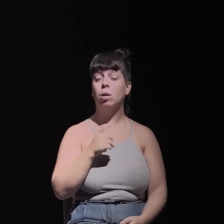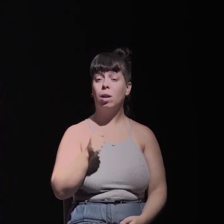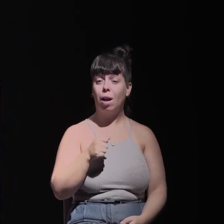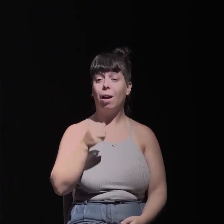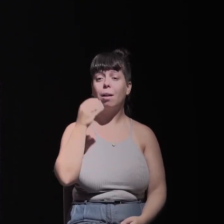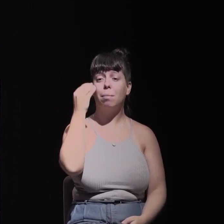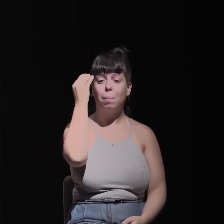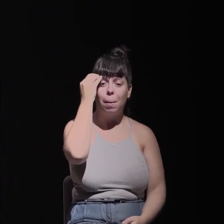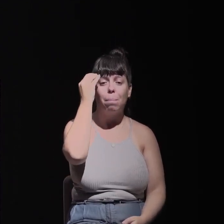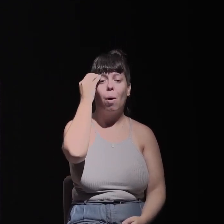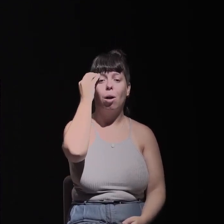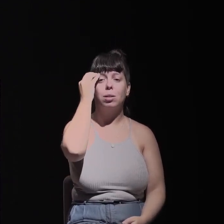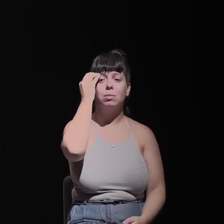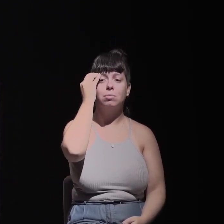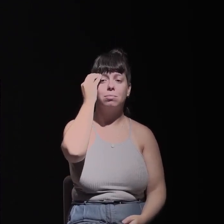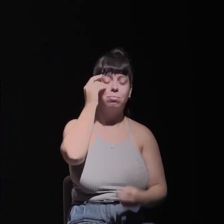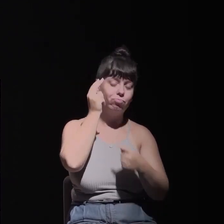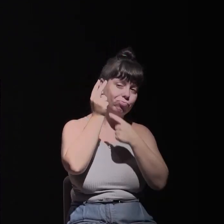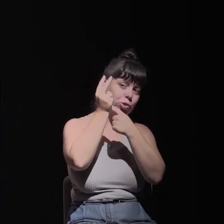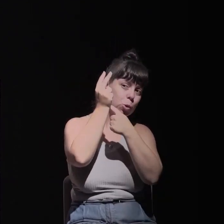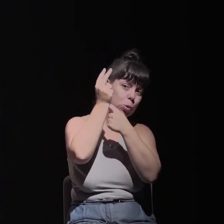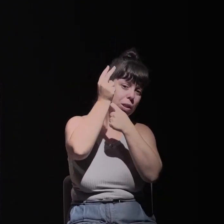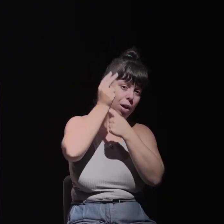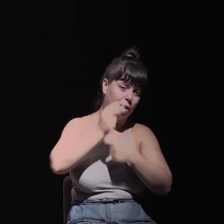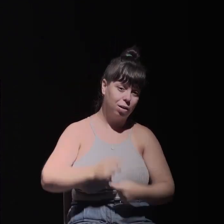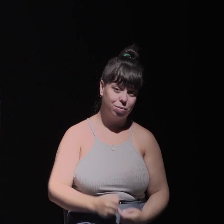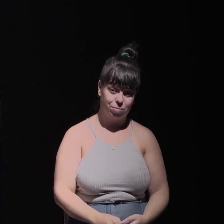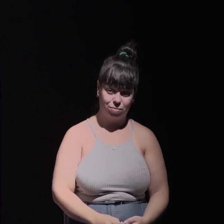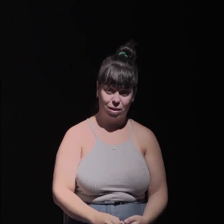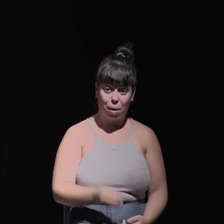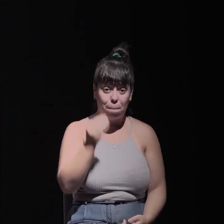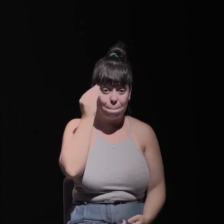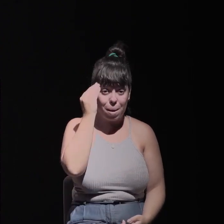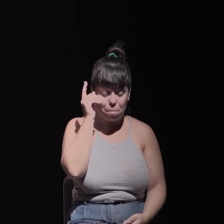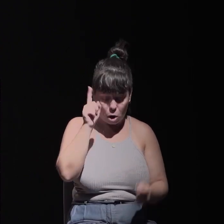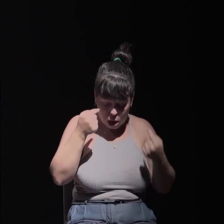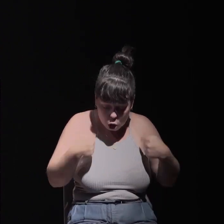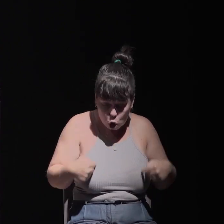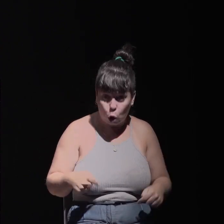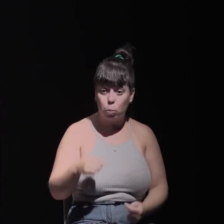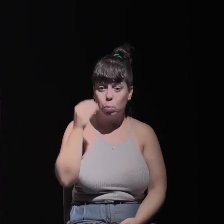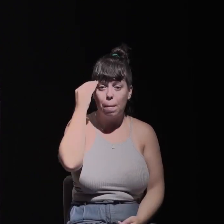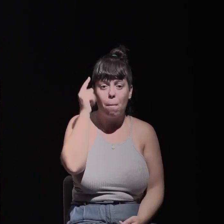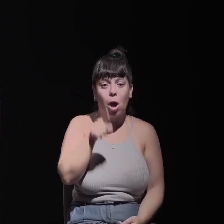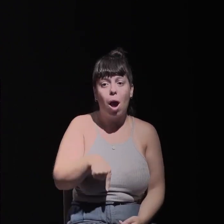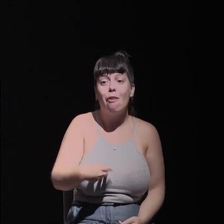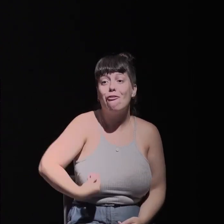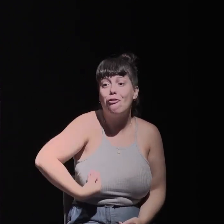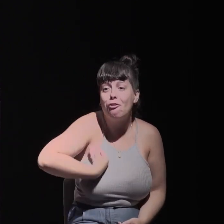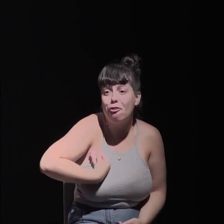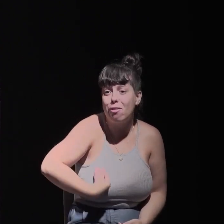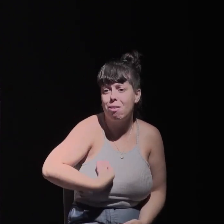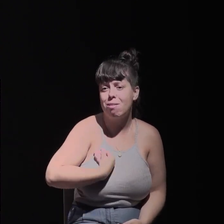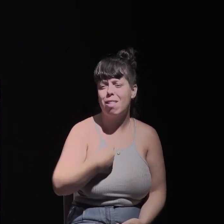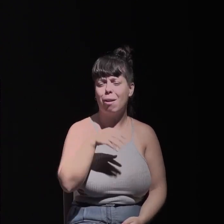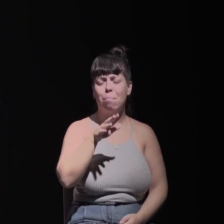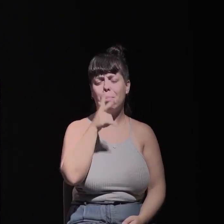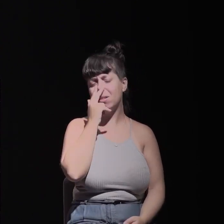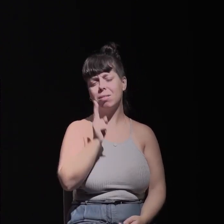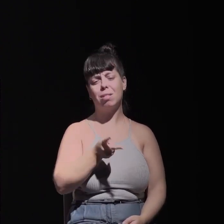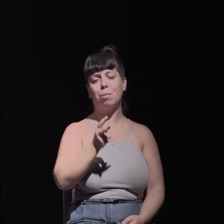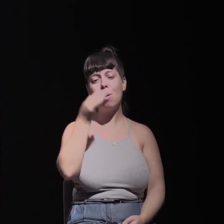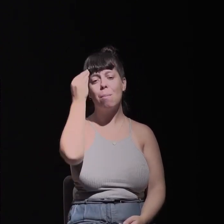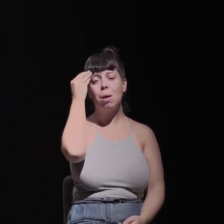nossa memória. A memória, ela é corpo, memória é vida. A gente costuma atribuir a memória,